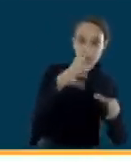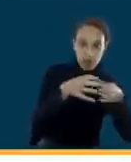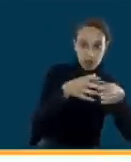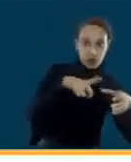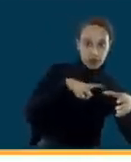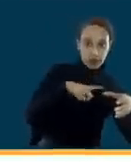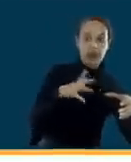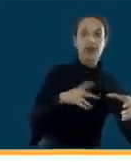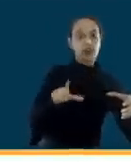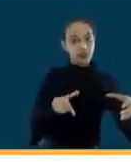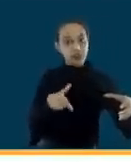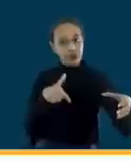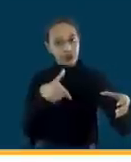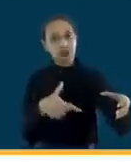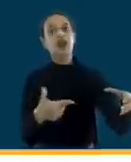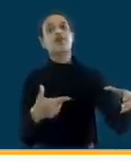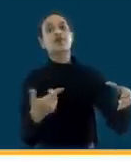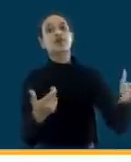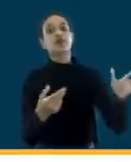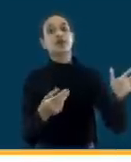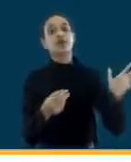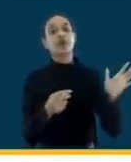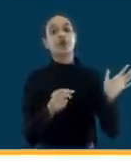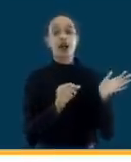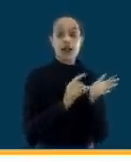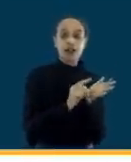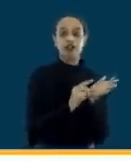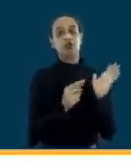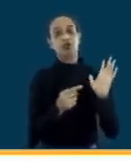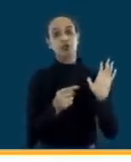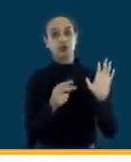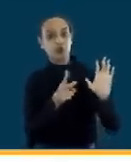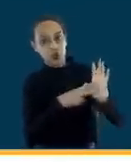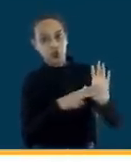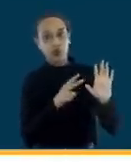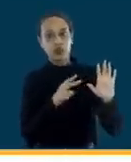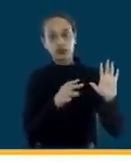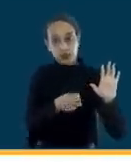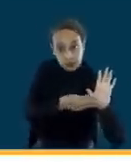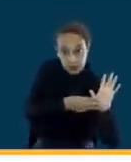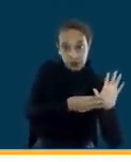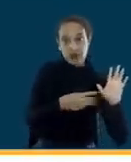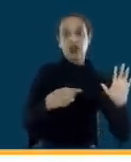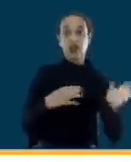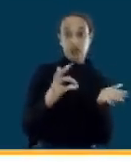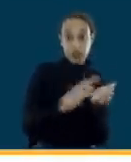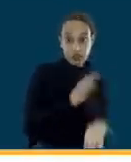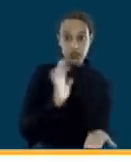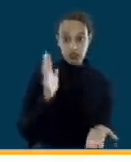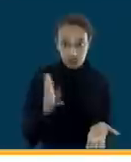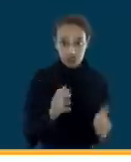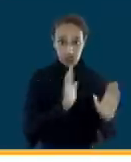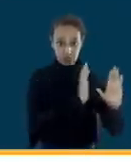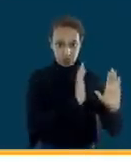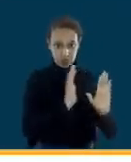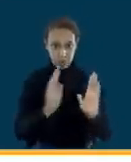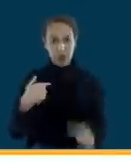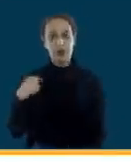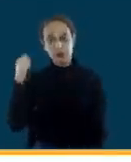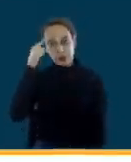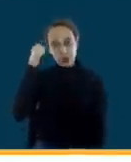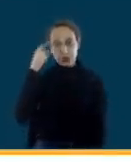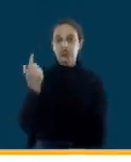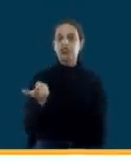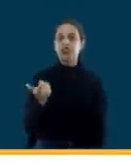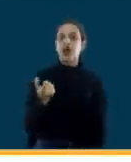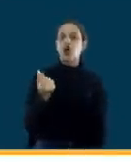2 e o inciso 3. Então, eu já vou ter feito o meu cadastramento dos espaços, enxergar qual é a minha capacidade